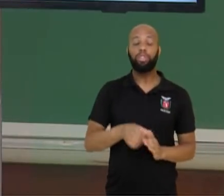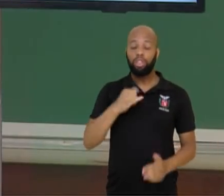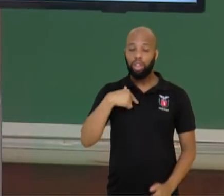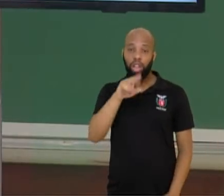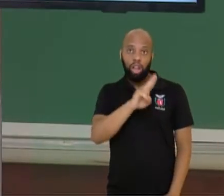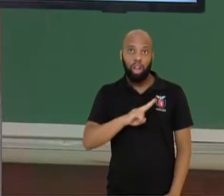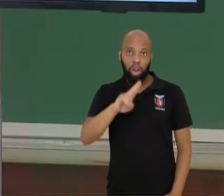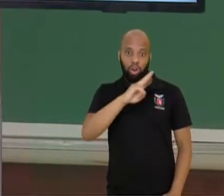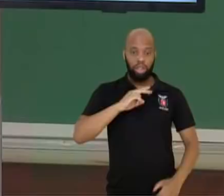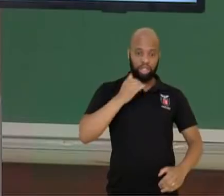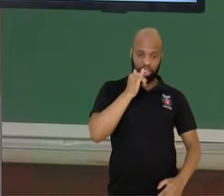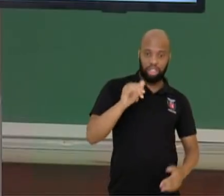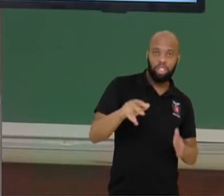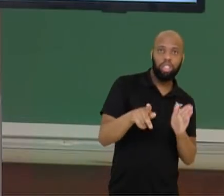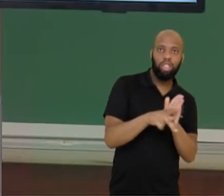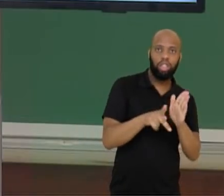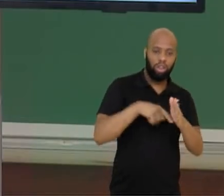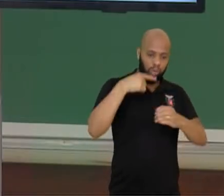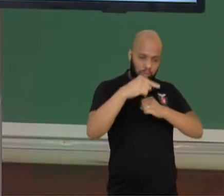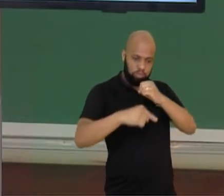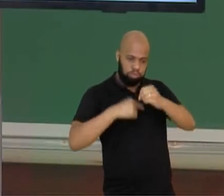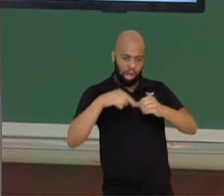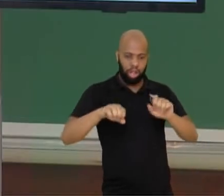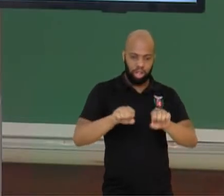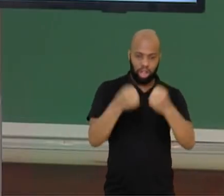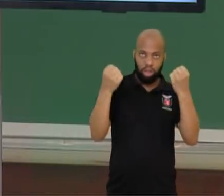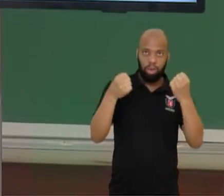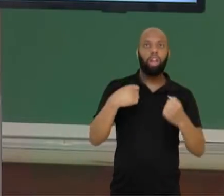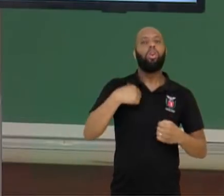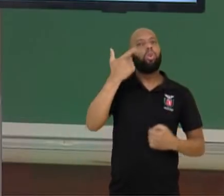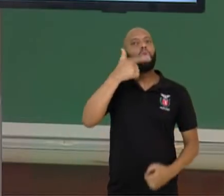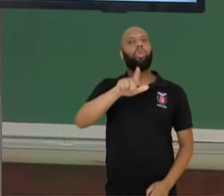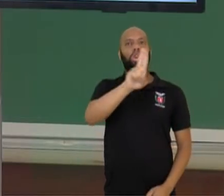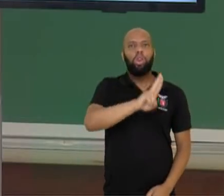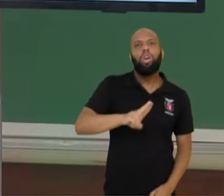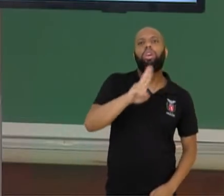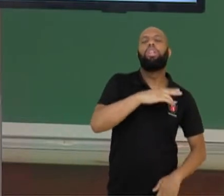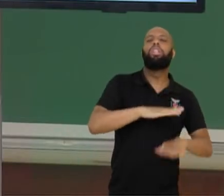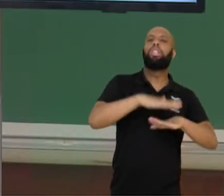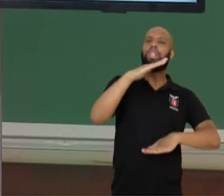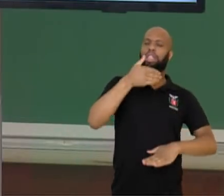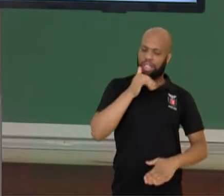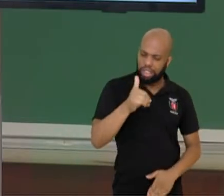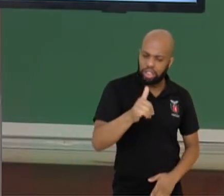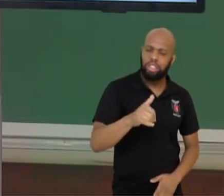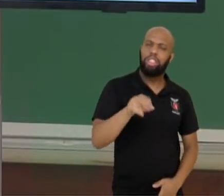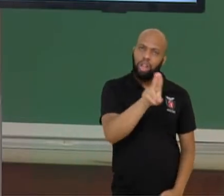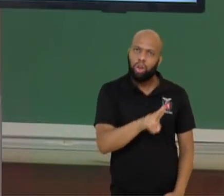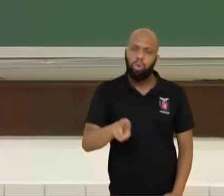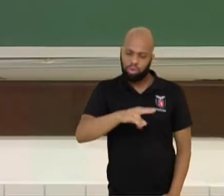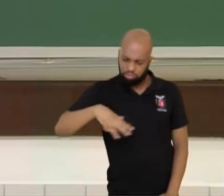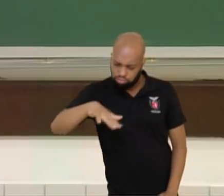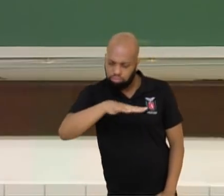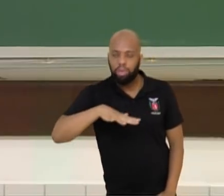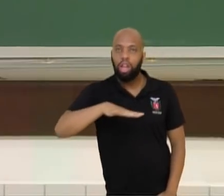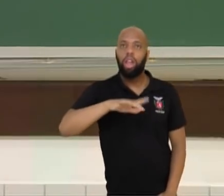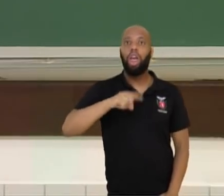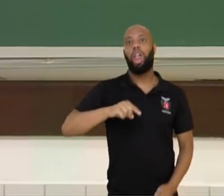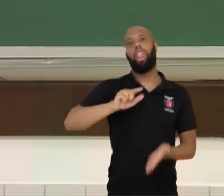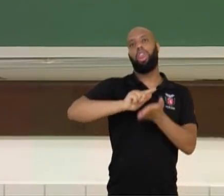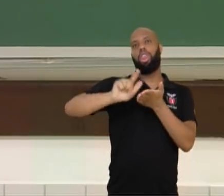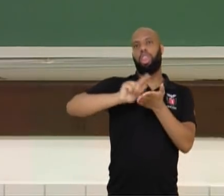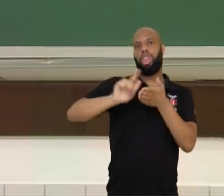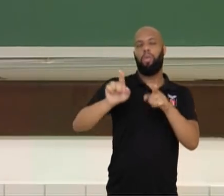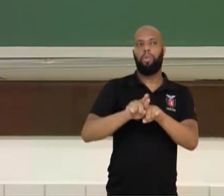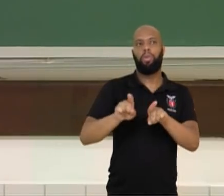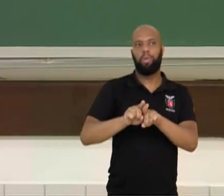consigo produzir muito mais energia elétrica, ocupando um espaço às vezes até menor, tá? Então, é uma energia mais limpa também,